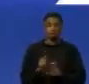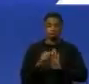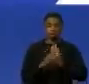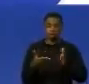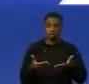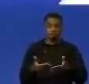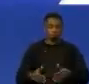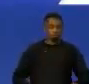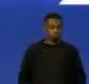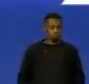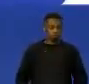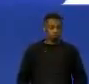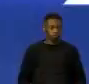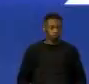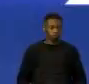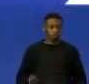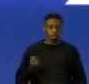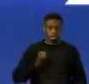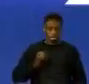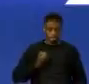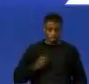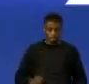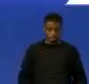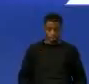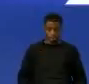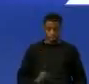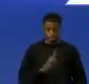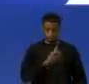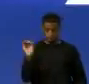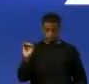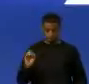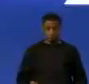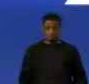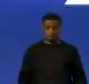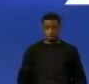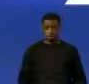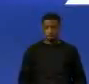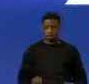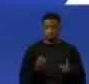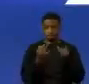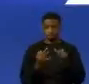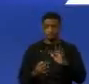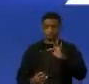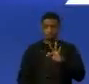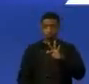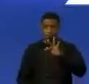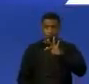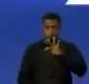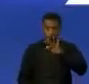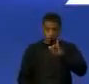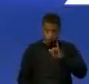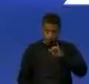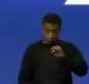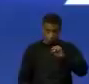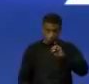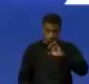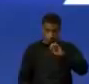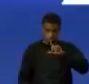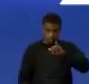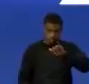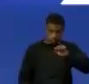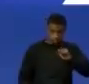próxima questão, questão de número 100, que é uma questão que fala sobre fisiologia humana.